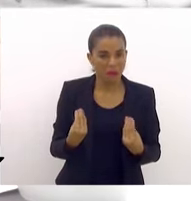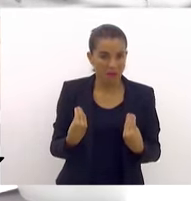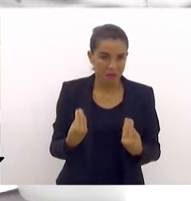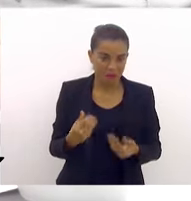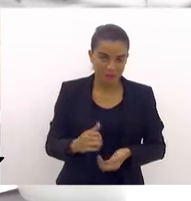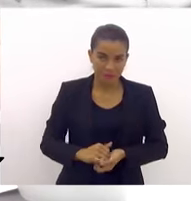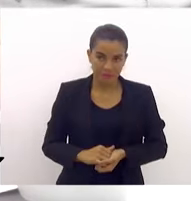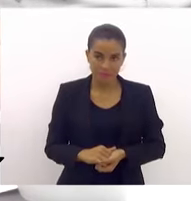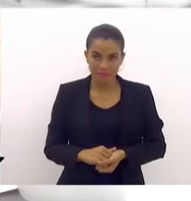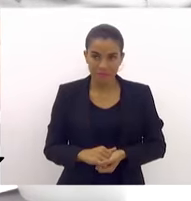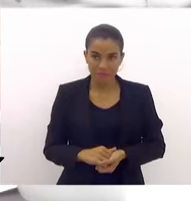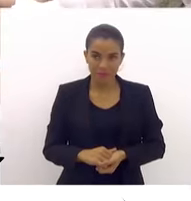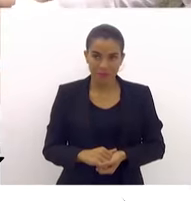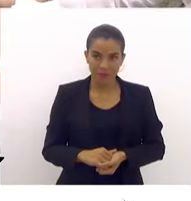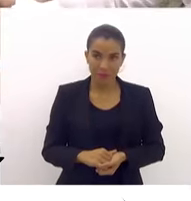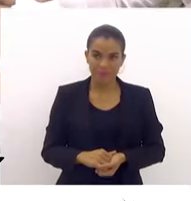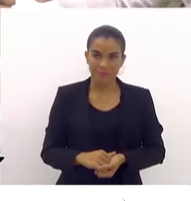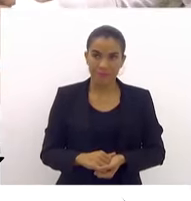indagação.